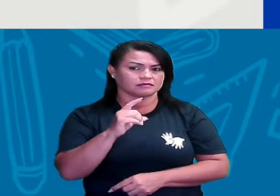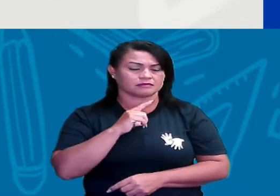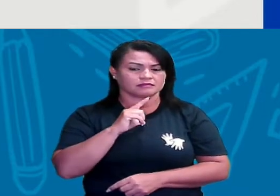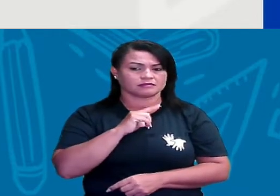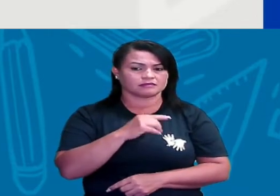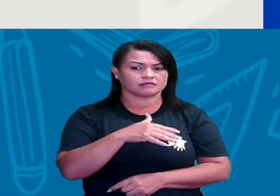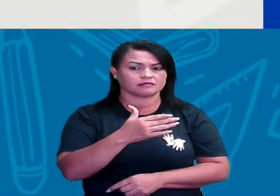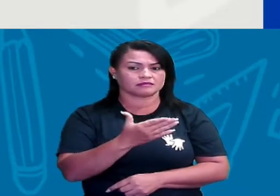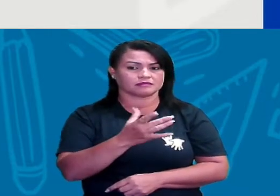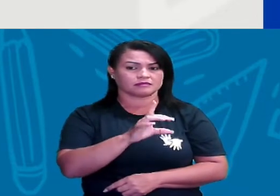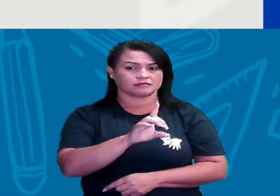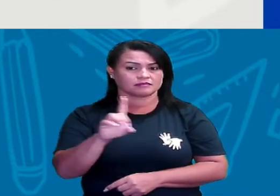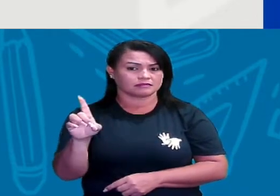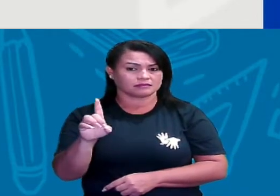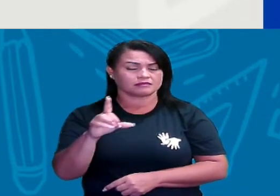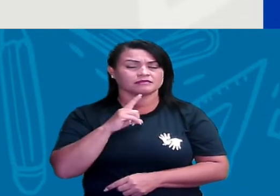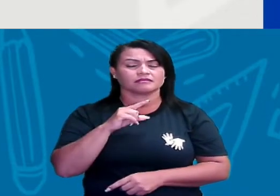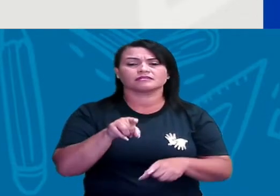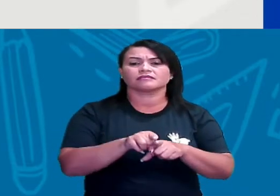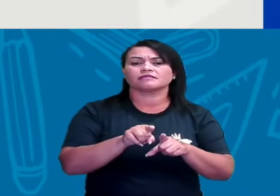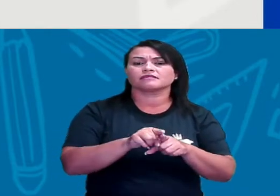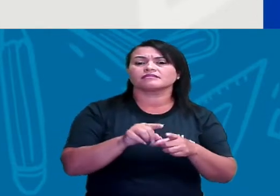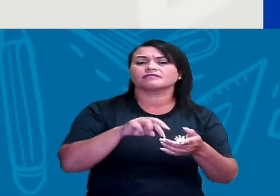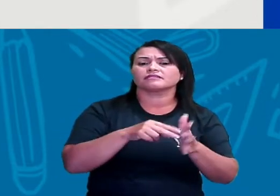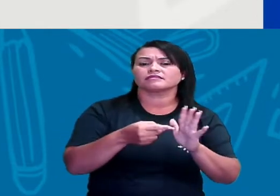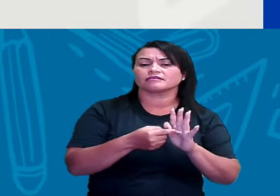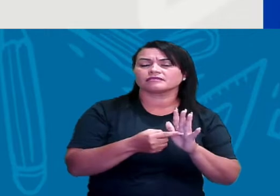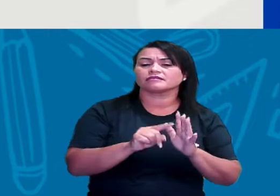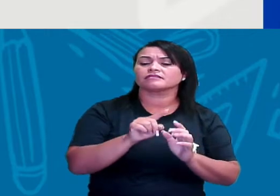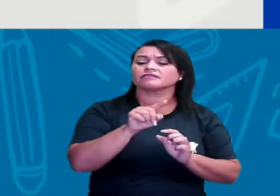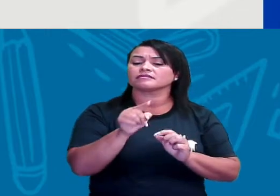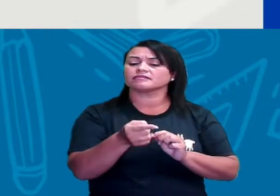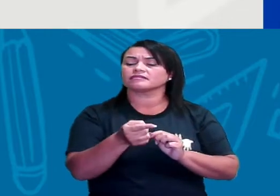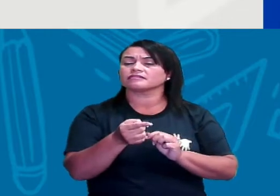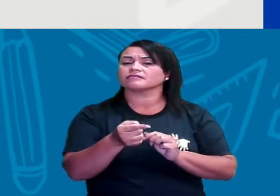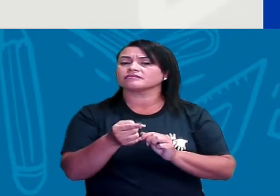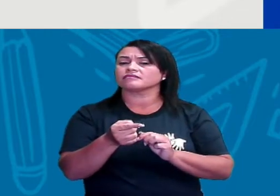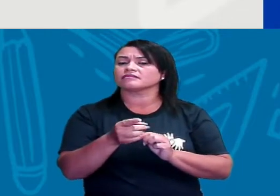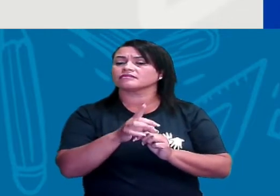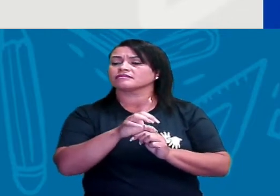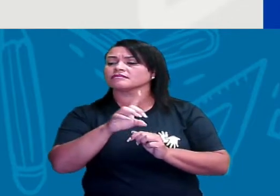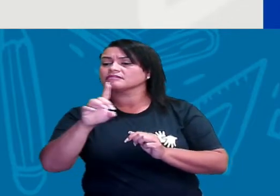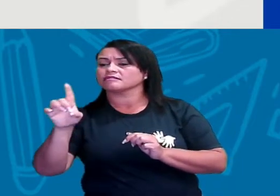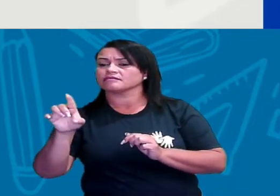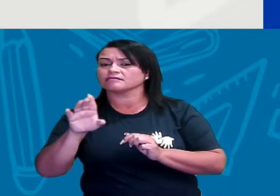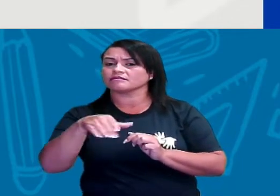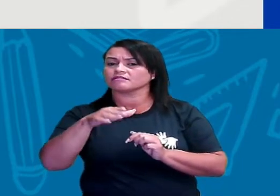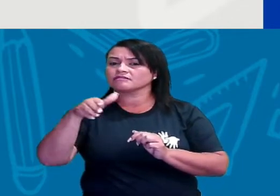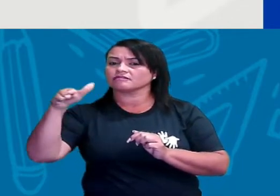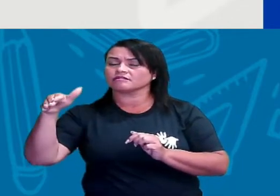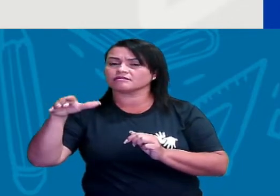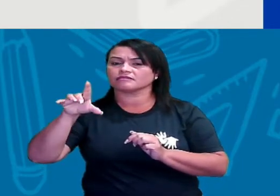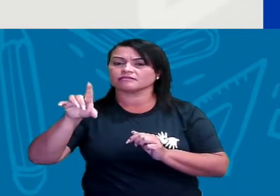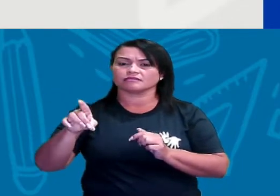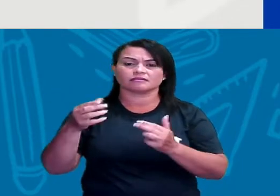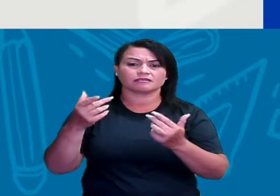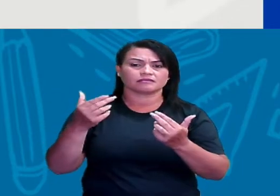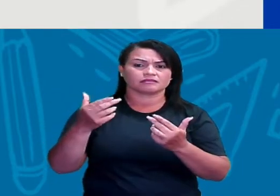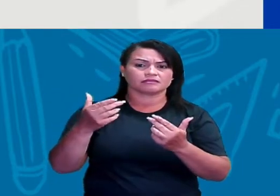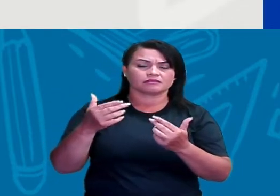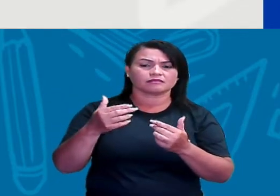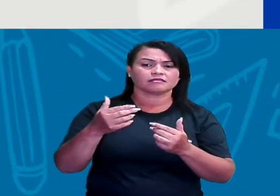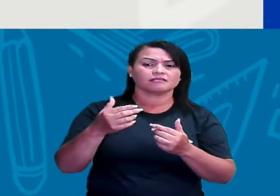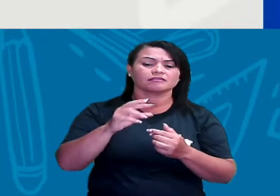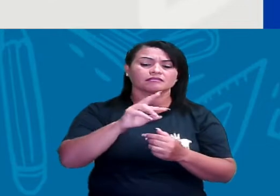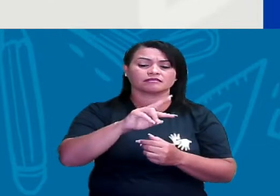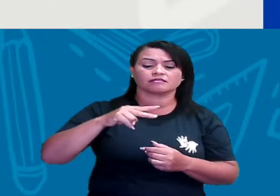equivalente a dizer que a quantidade de casas decimais andadas para a direita é igual ao expoente da potência,